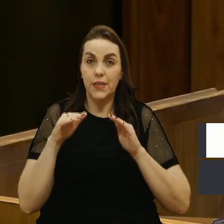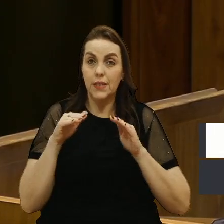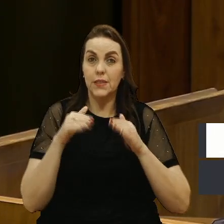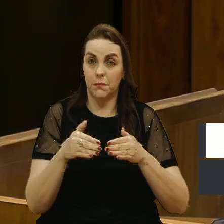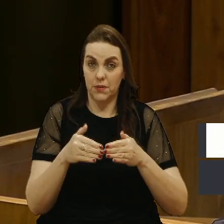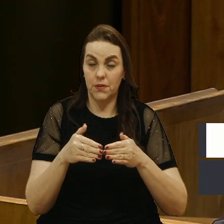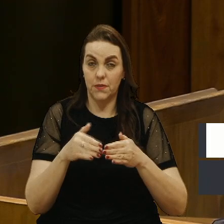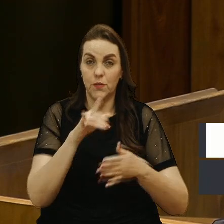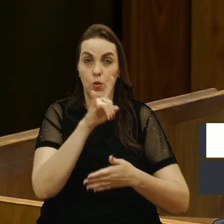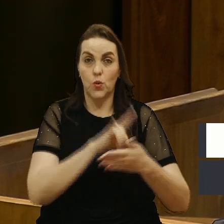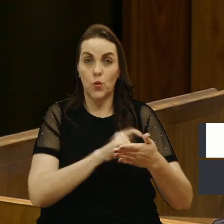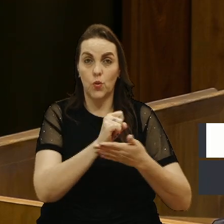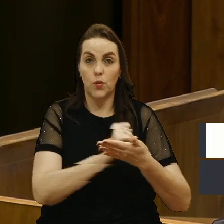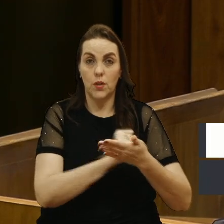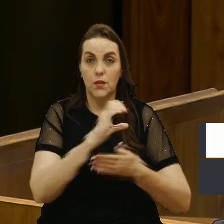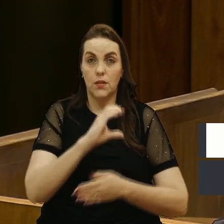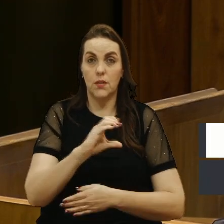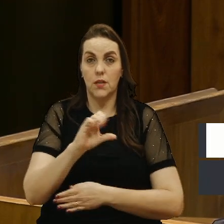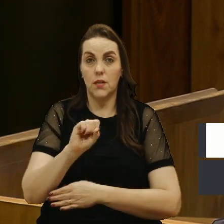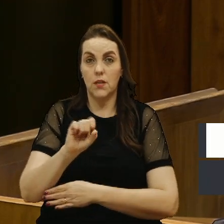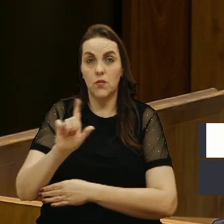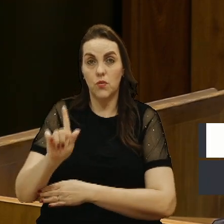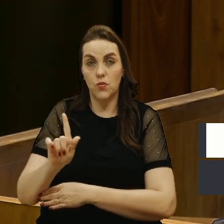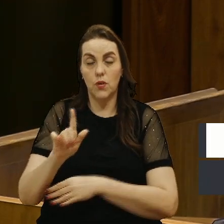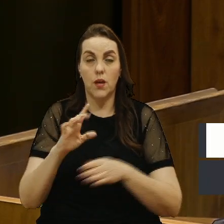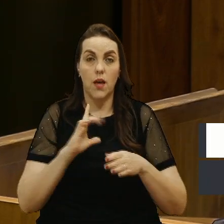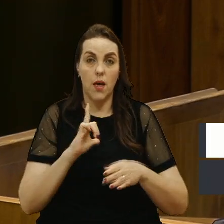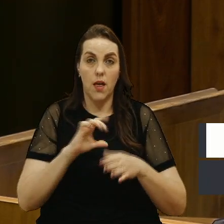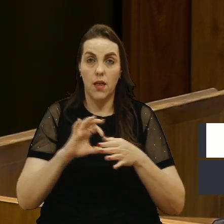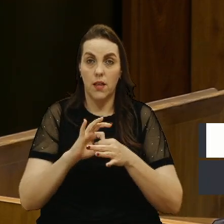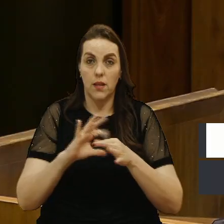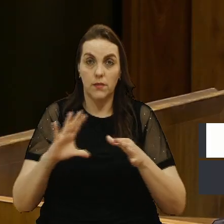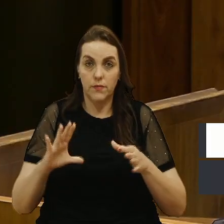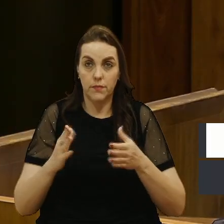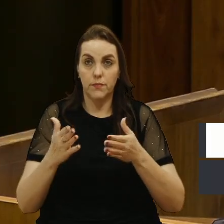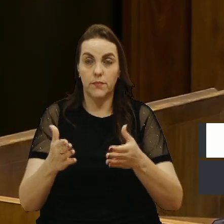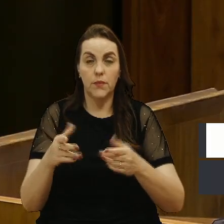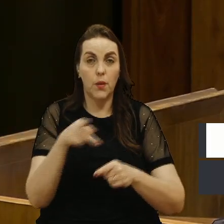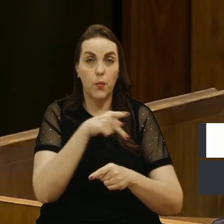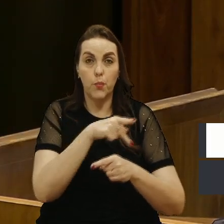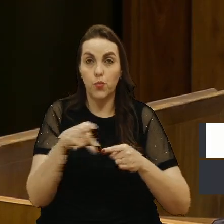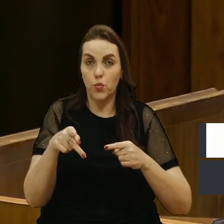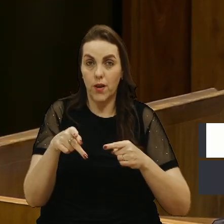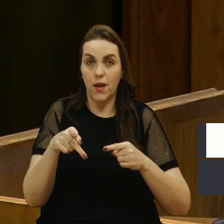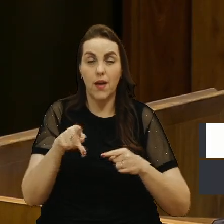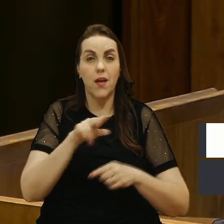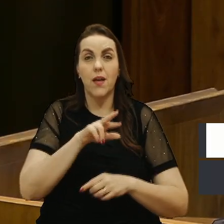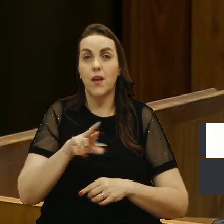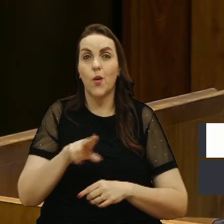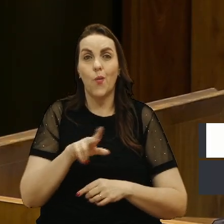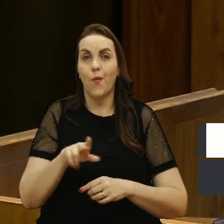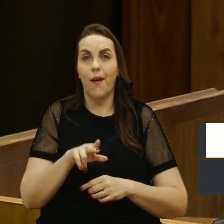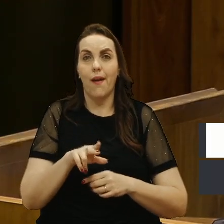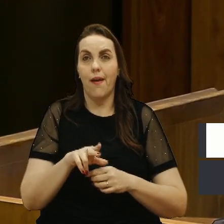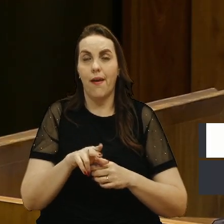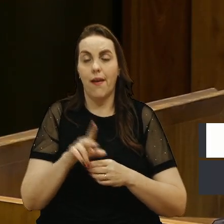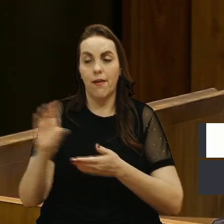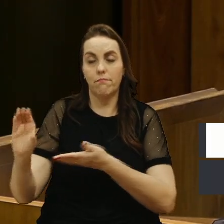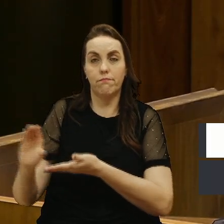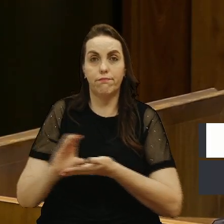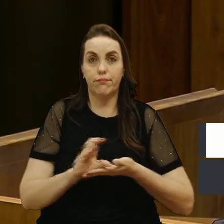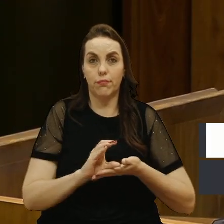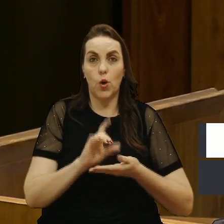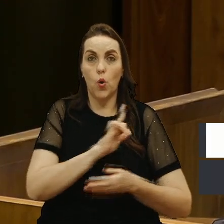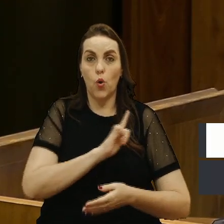Especificamente, o contrato da CSG ele é um contrato de concessão que chamamos de pura. Ela não existe contrapartida do governo do